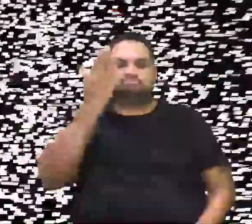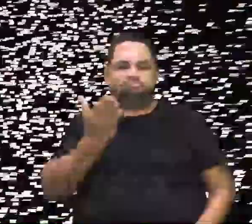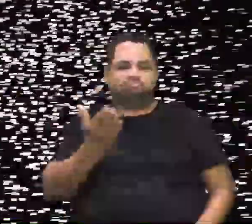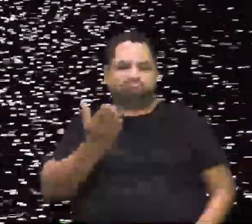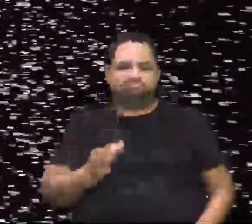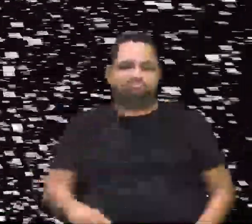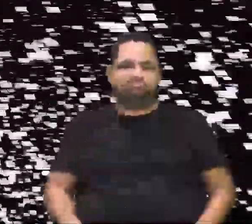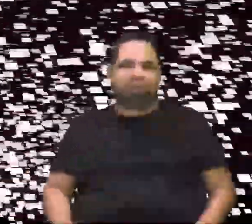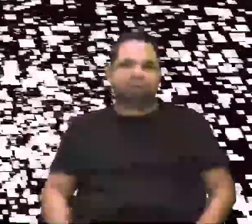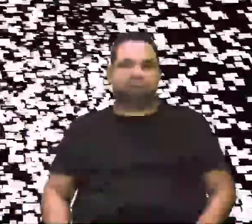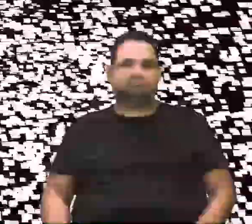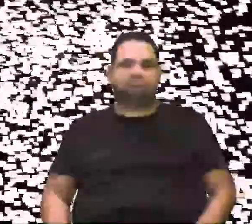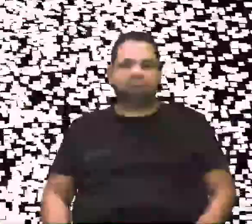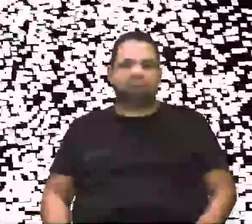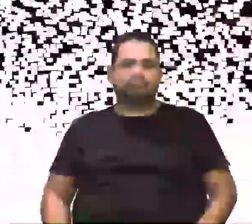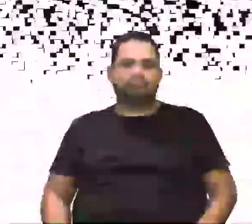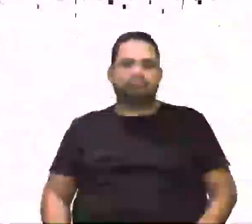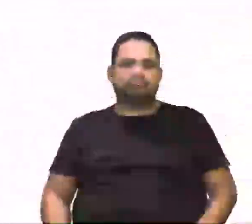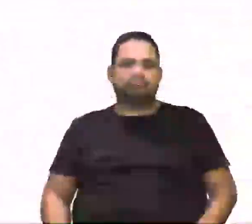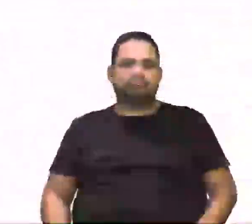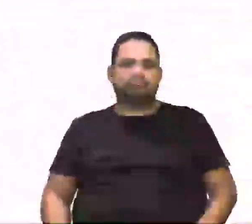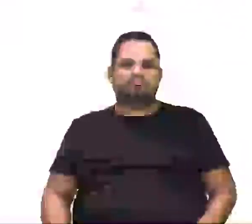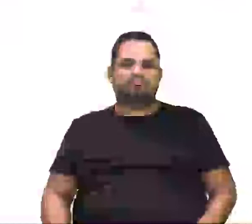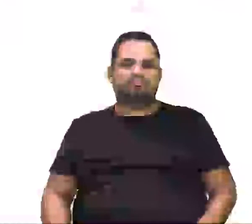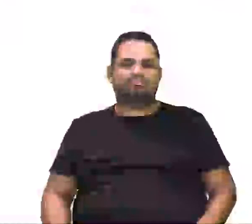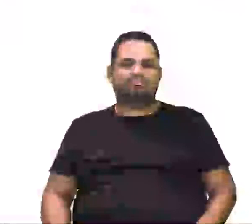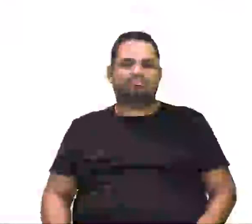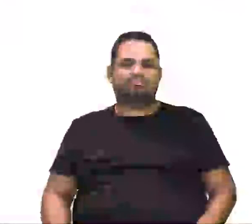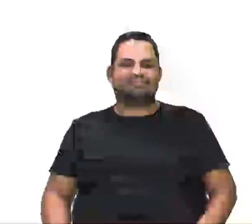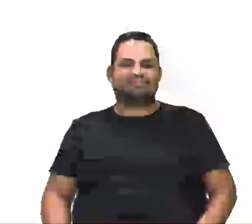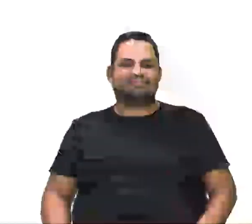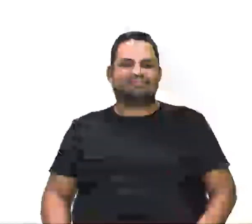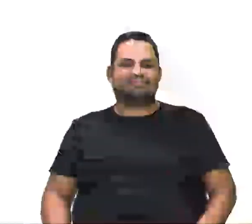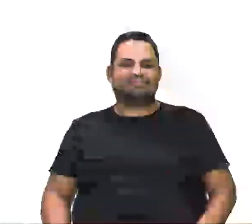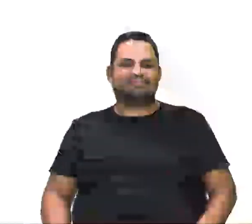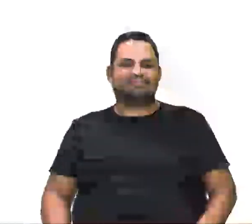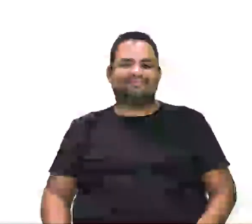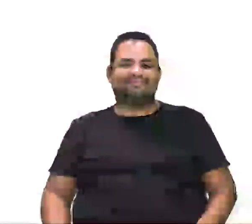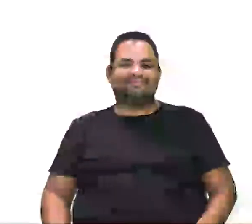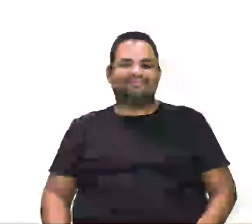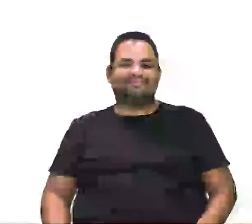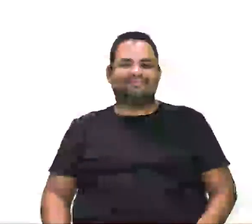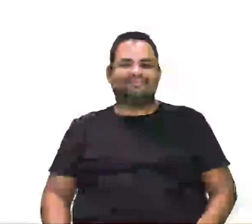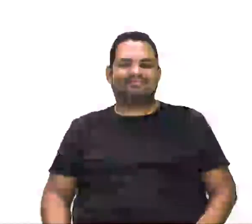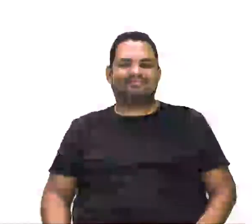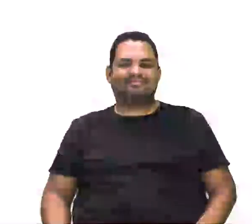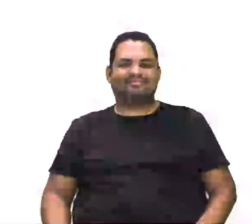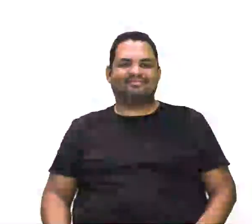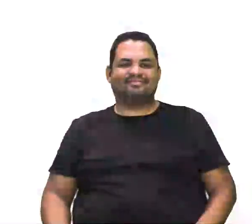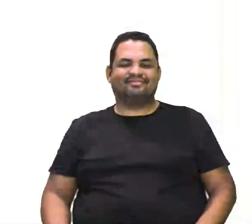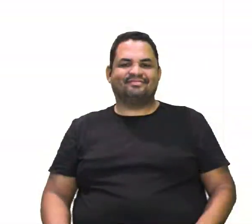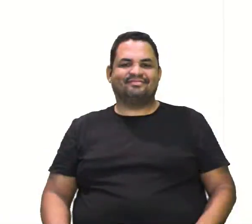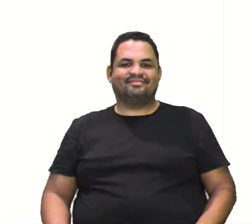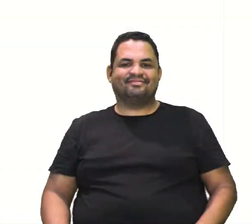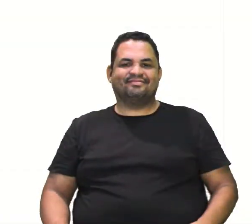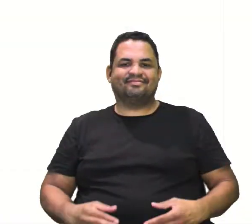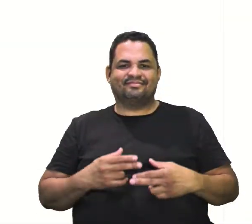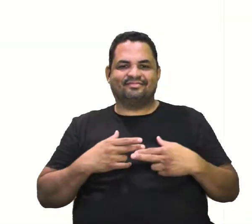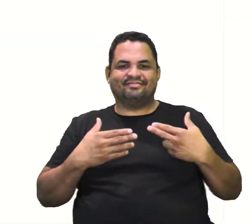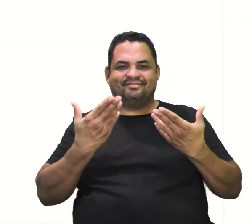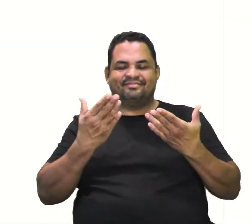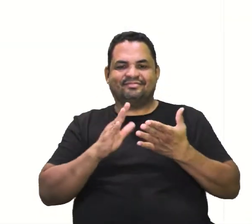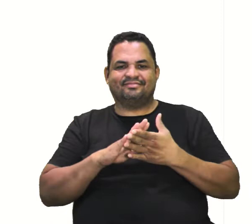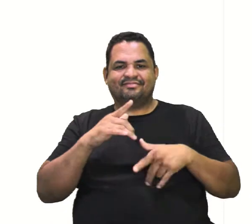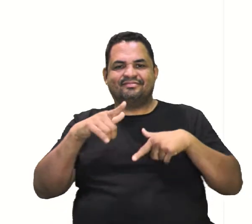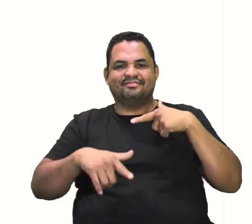os elementos, uou, que top, né? Sabendo os elementos, coisas de...